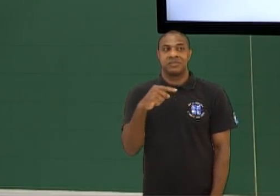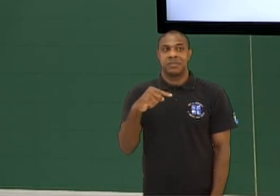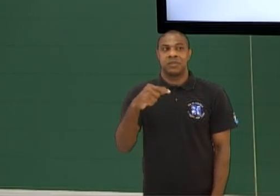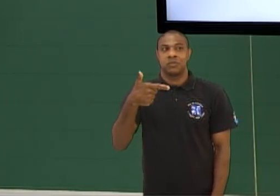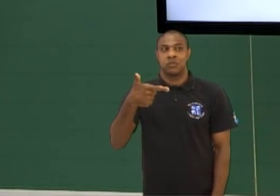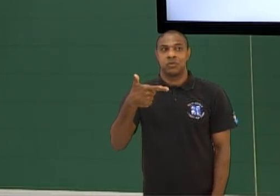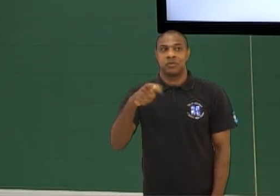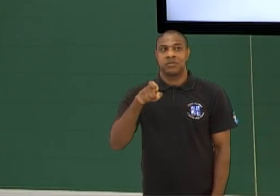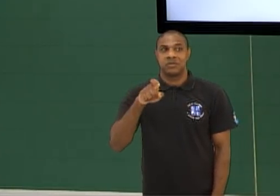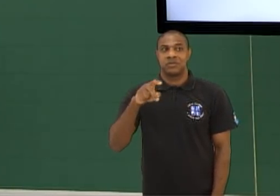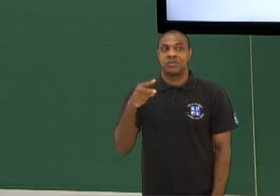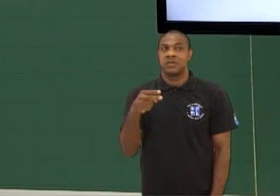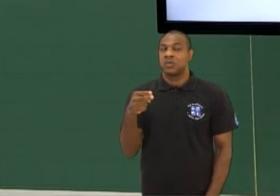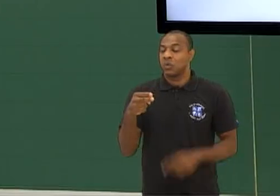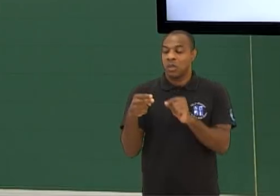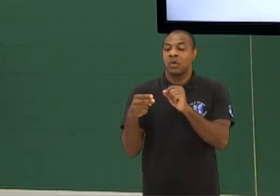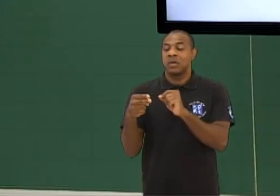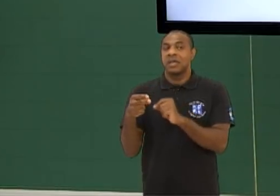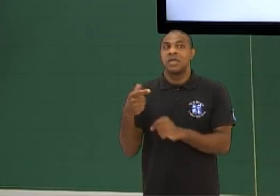mais 180